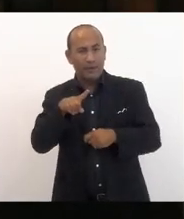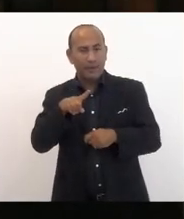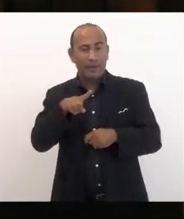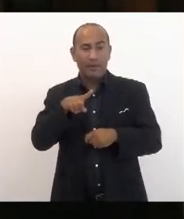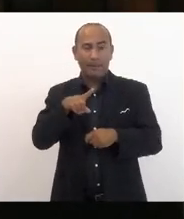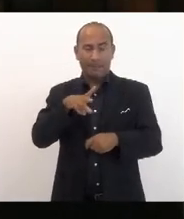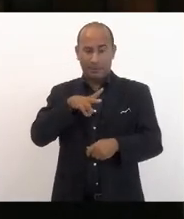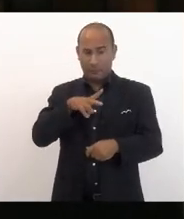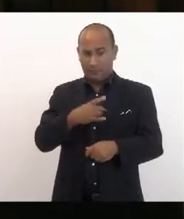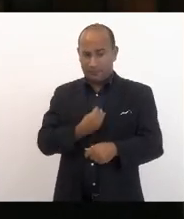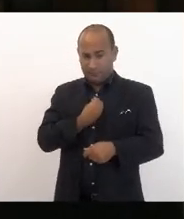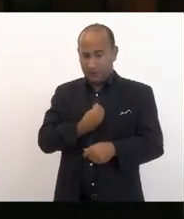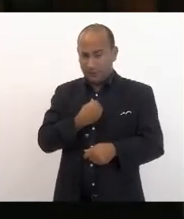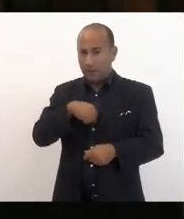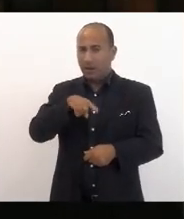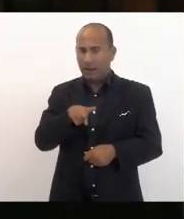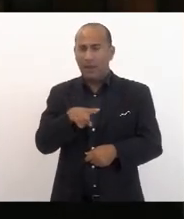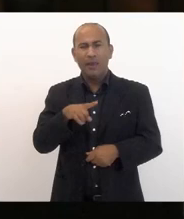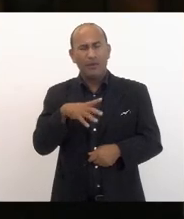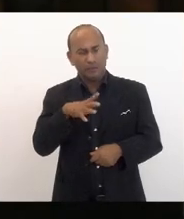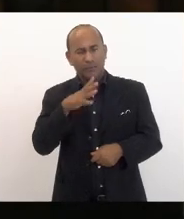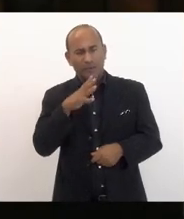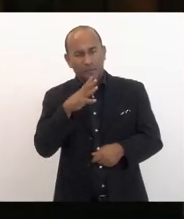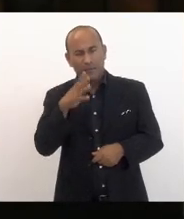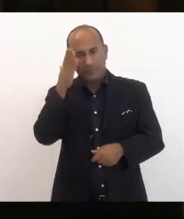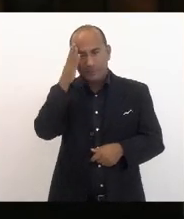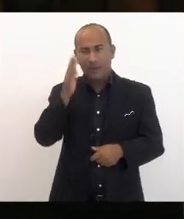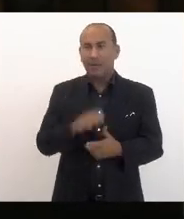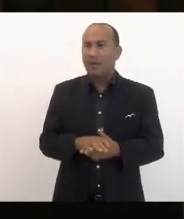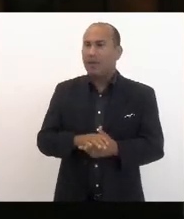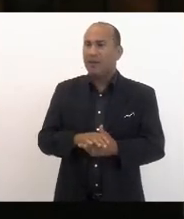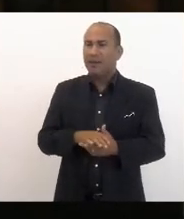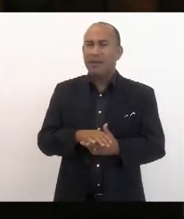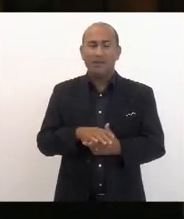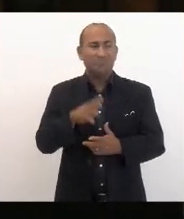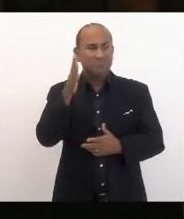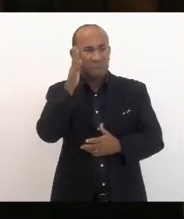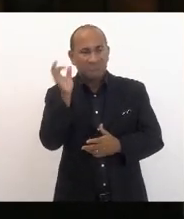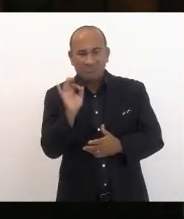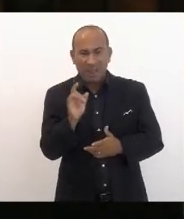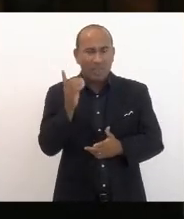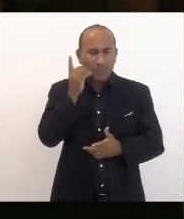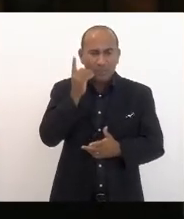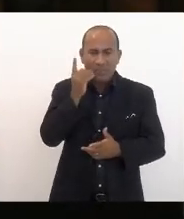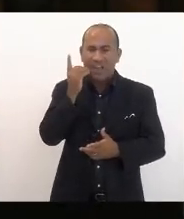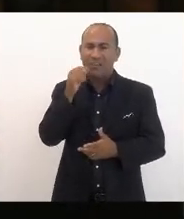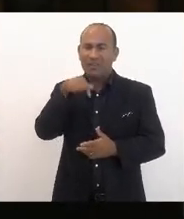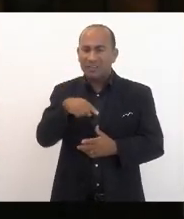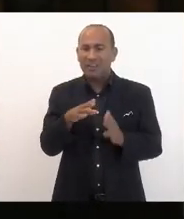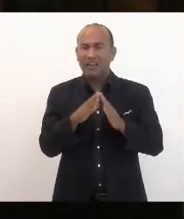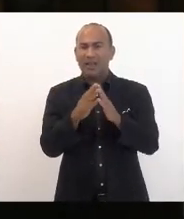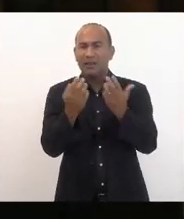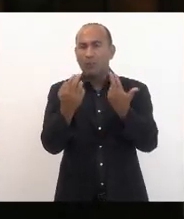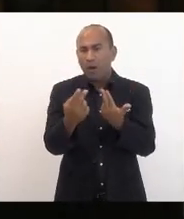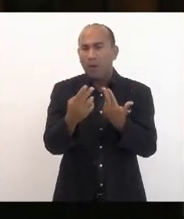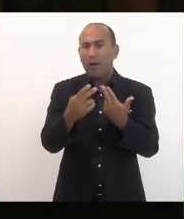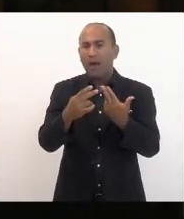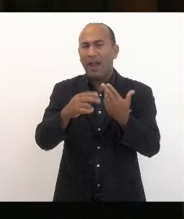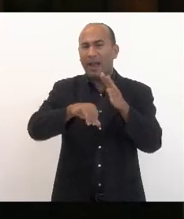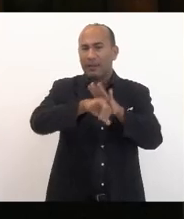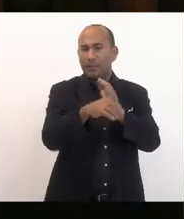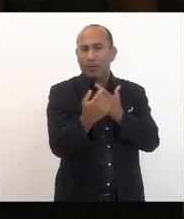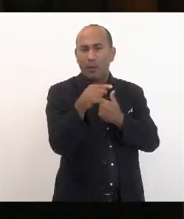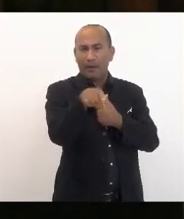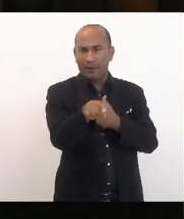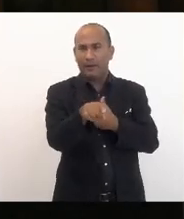E eu tenho convicção. Talvez nenhum deputado dessa casa tenha combatido tanto a criminalidade como a deputada Marta Rocha. E eu tenho mais